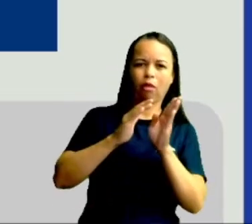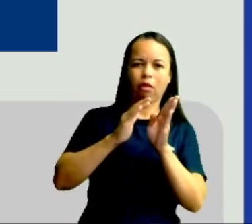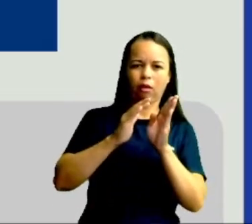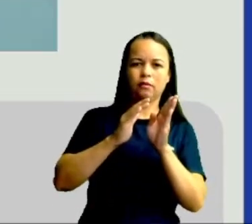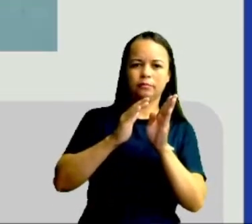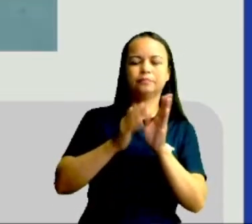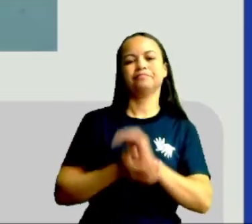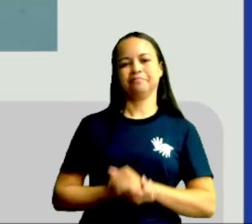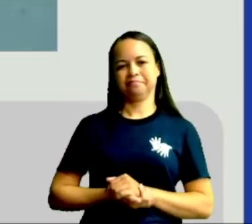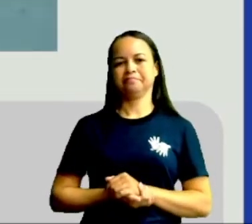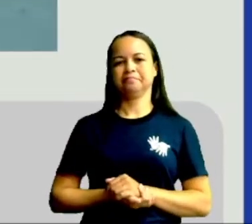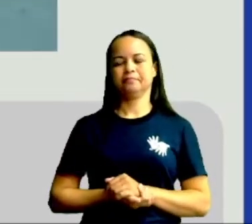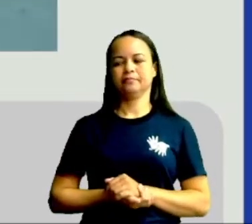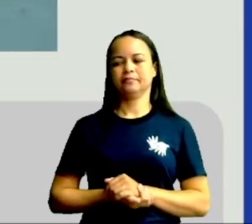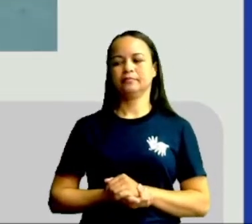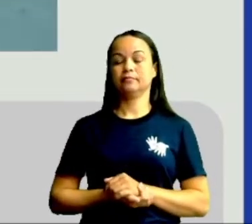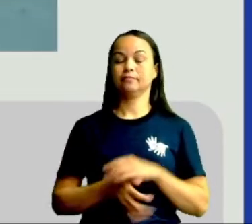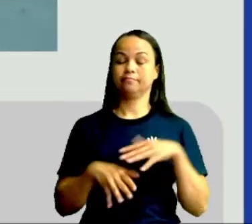inclinado.